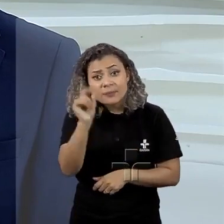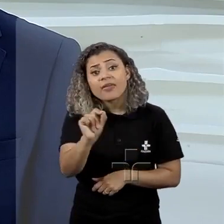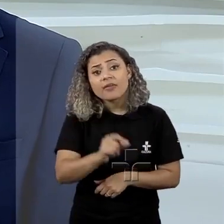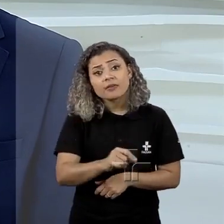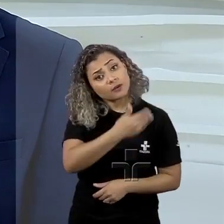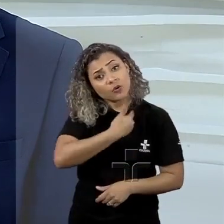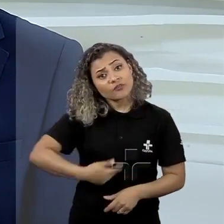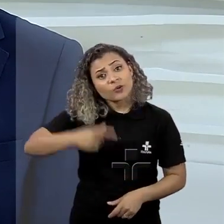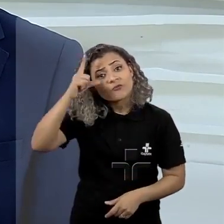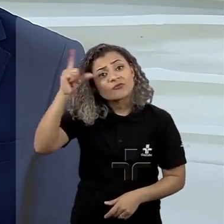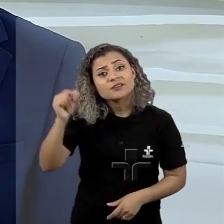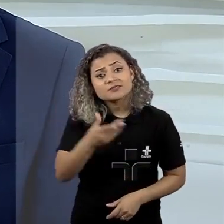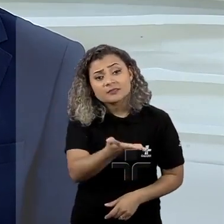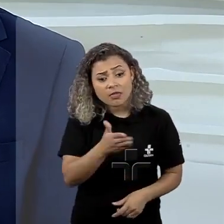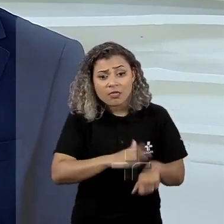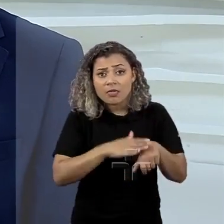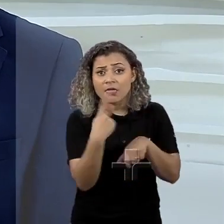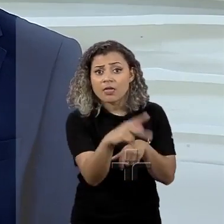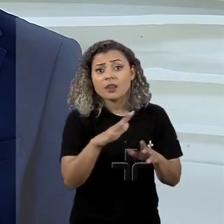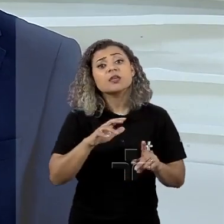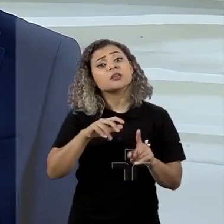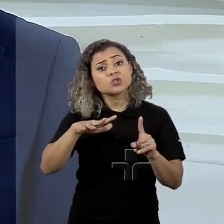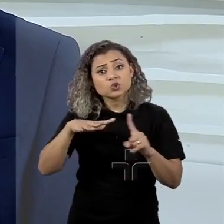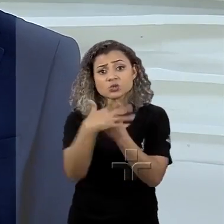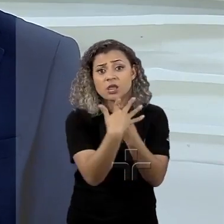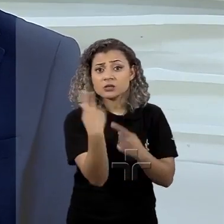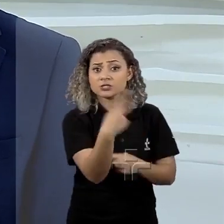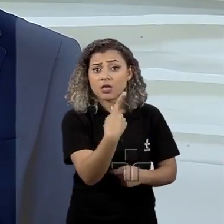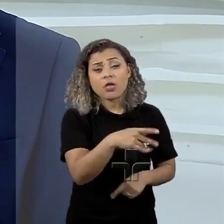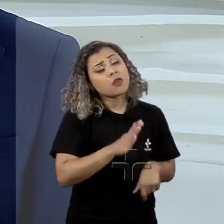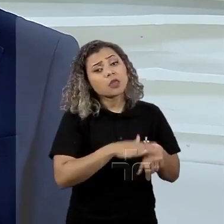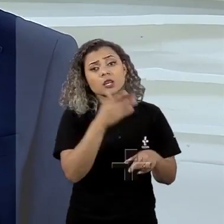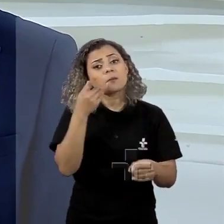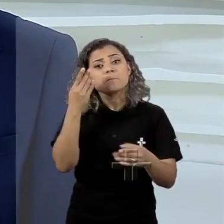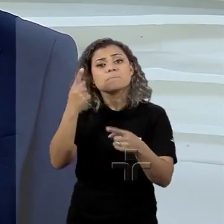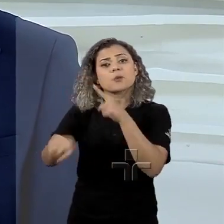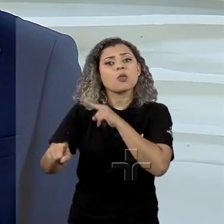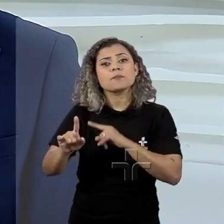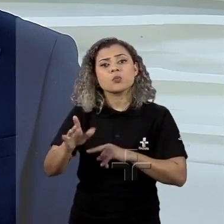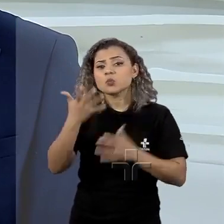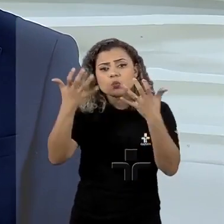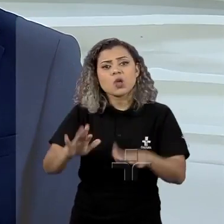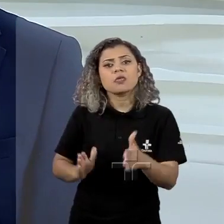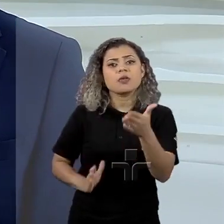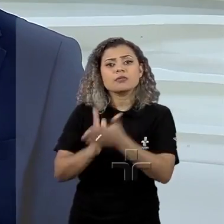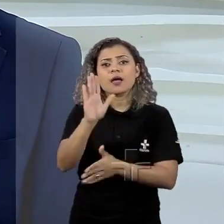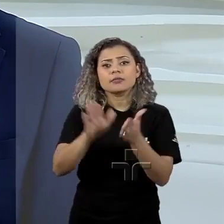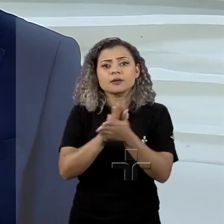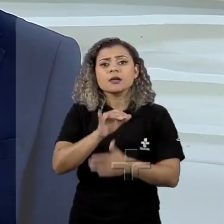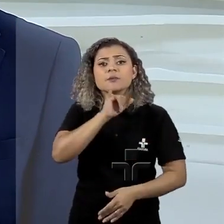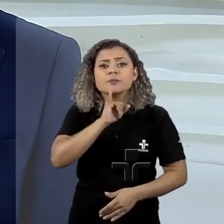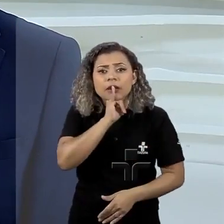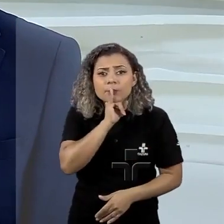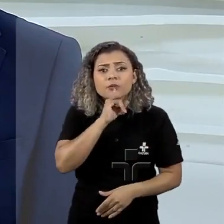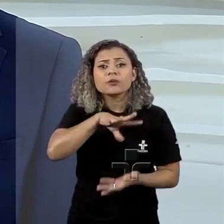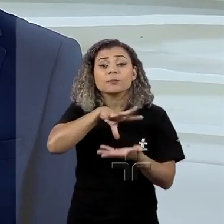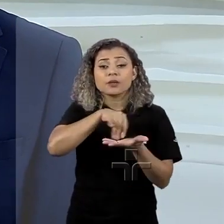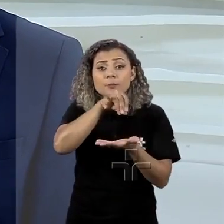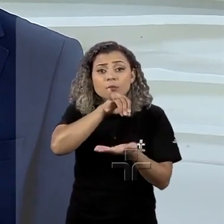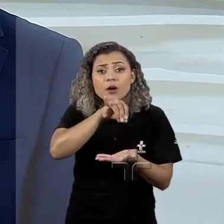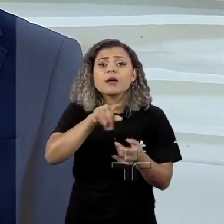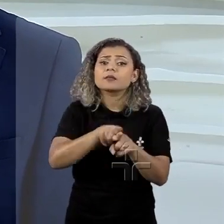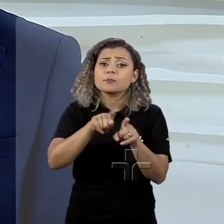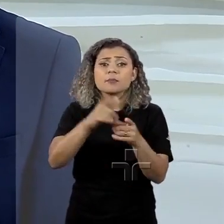São Paulo, governador interino e socialista de São Paulo, impediu que a concessão do Parque do Ibirapuera fosse colocada em prática, alegando